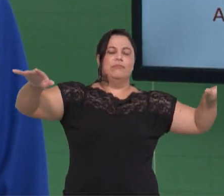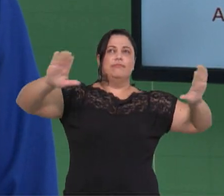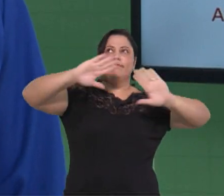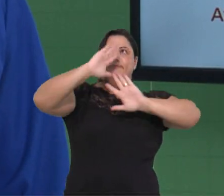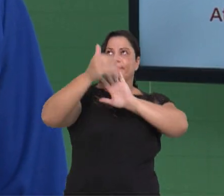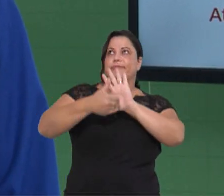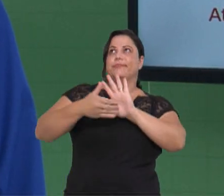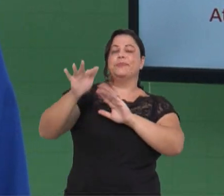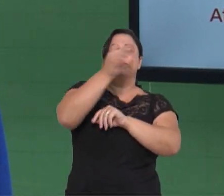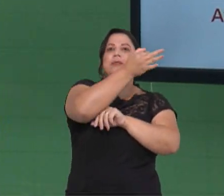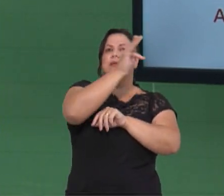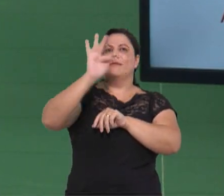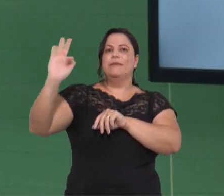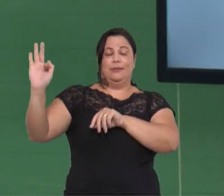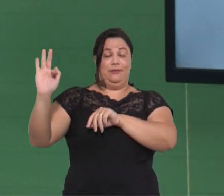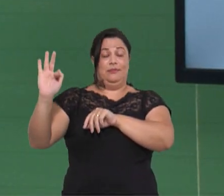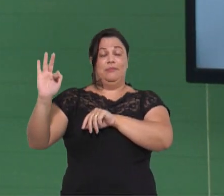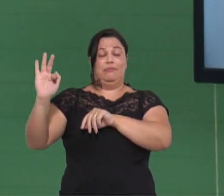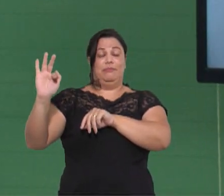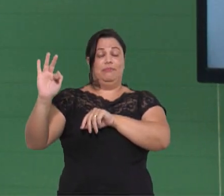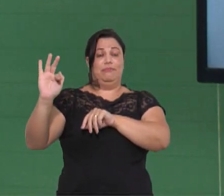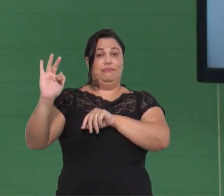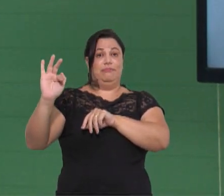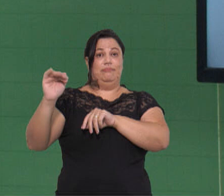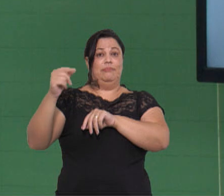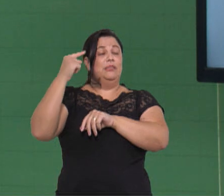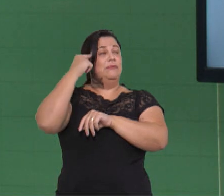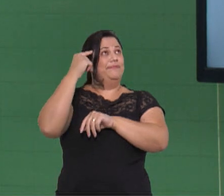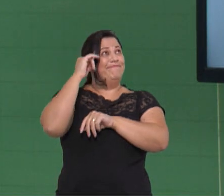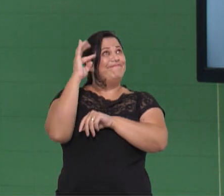famintas, vendo seus filhos morrendo de fome,